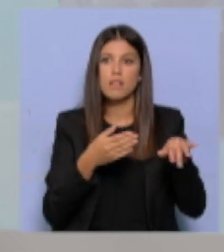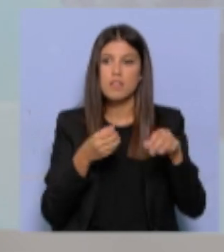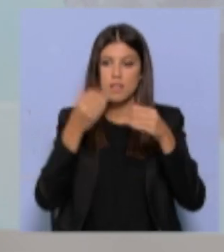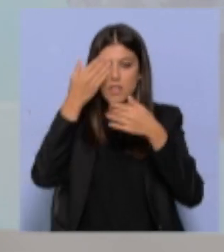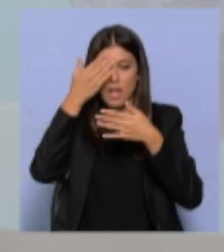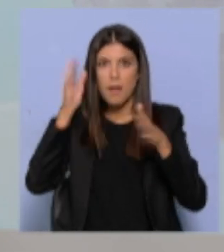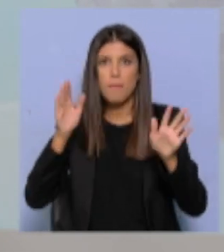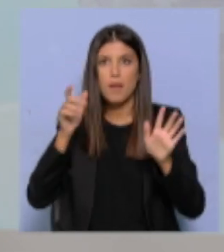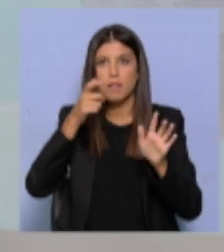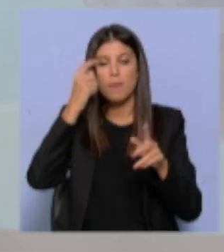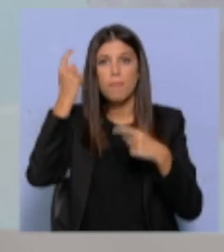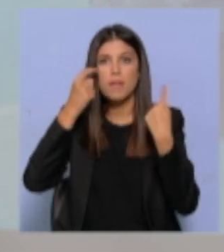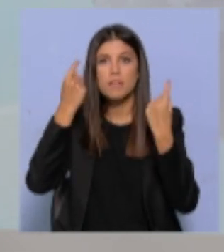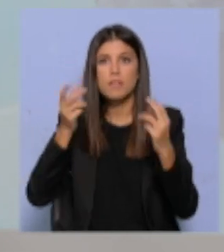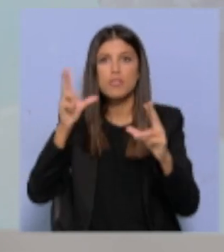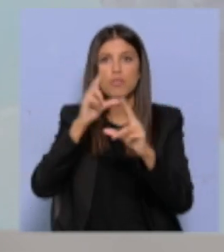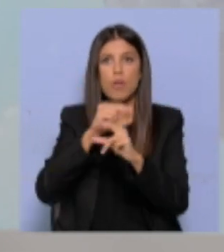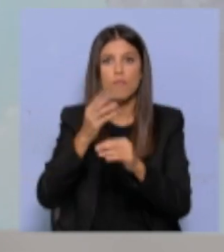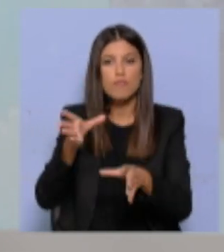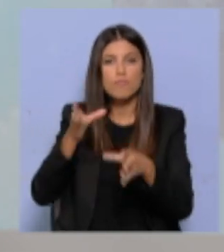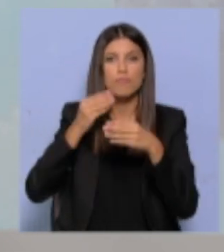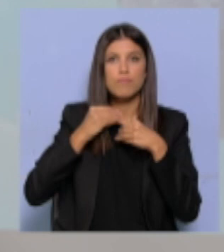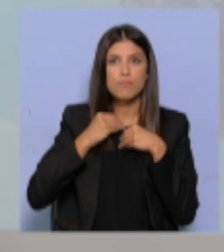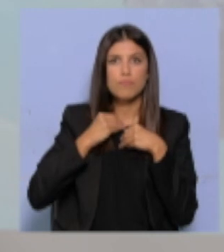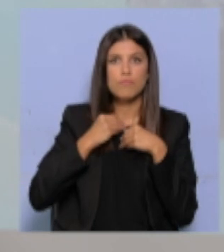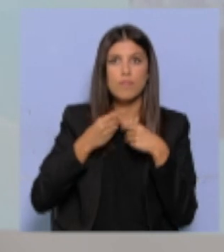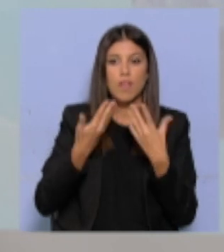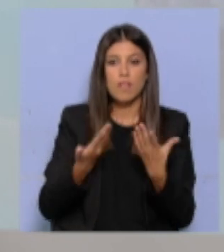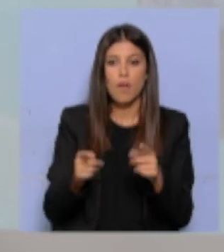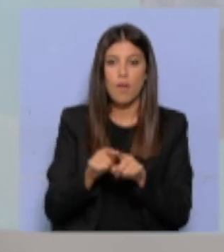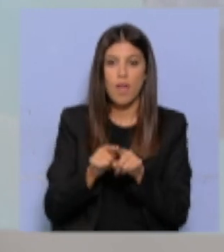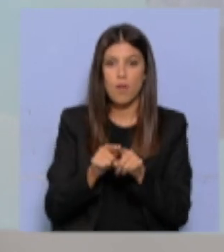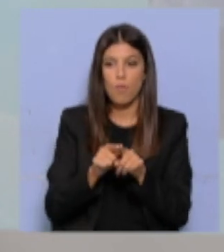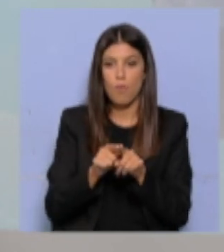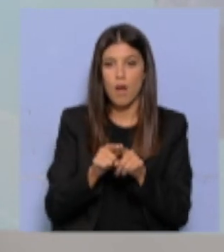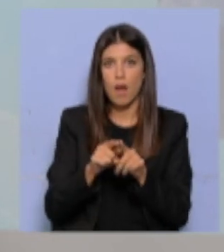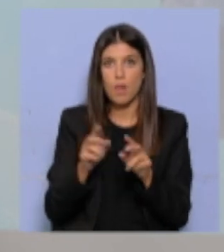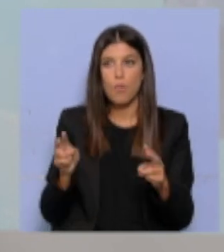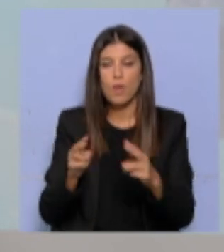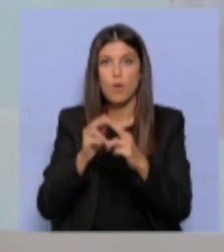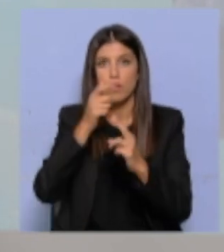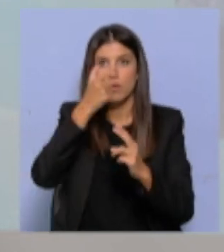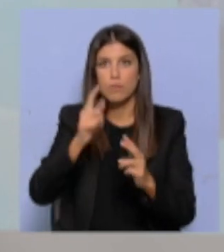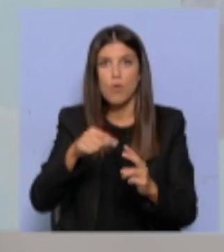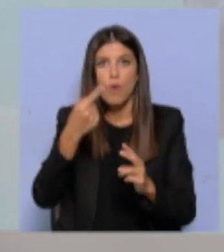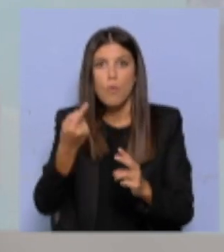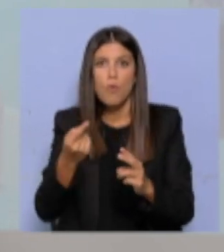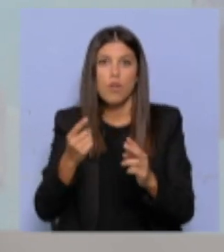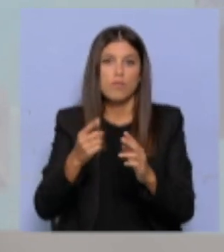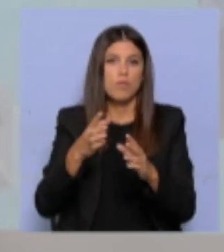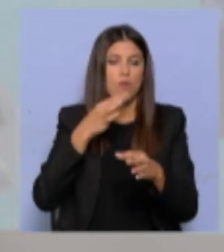religião, ou que seja agnóstico ou ateu, esse encontro com essa pessoa, um